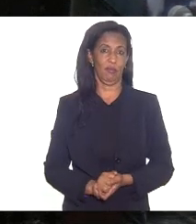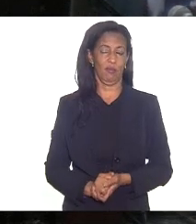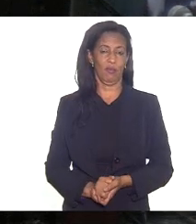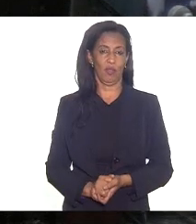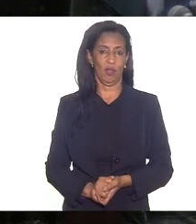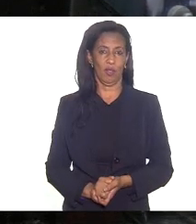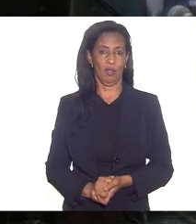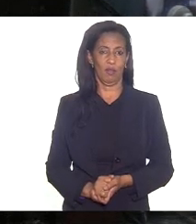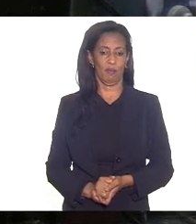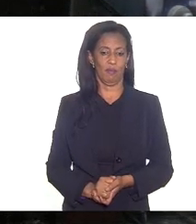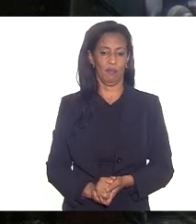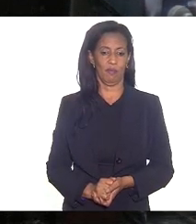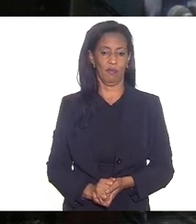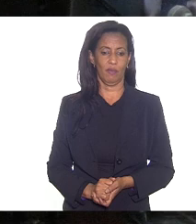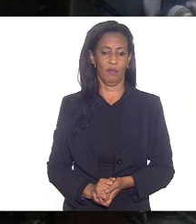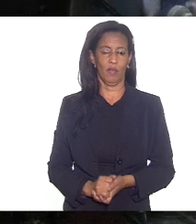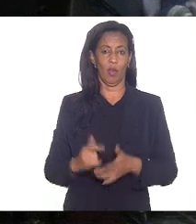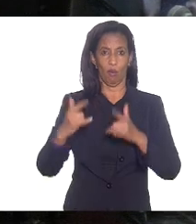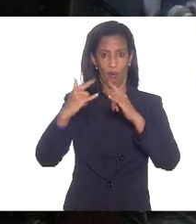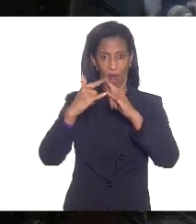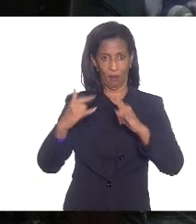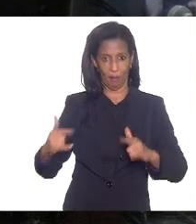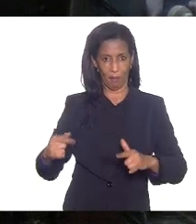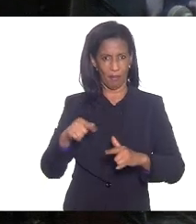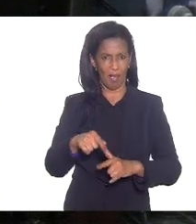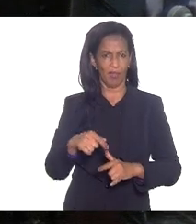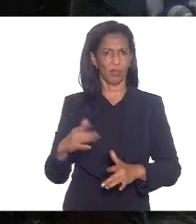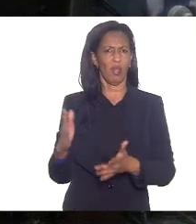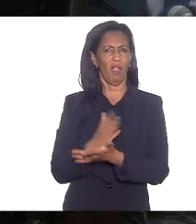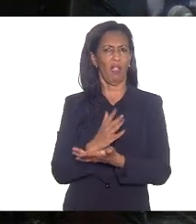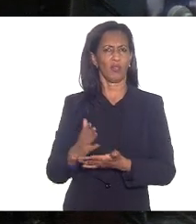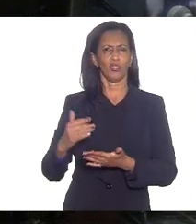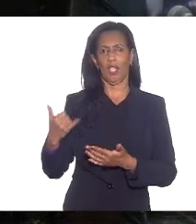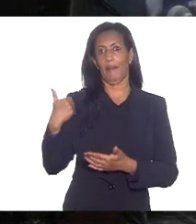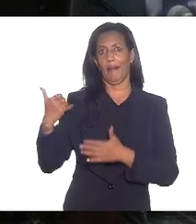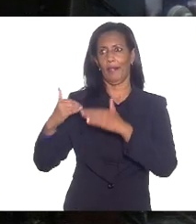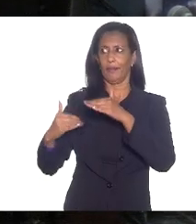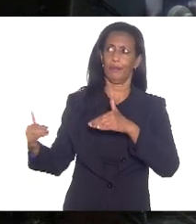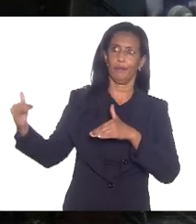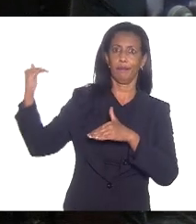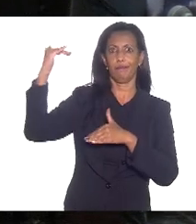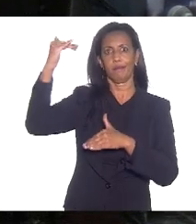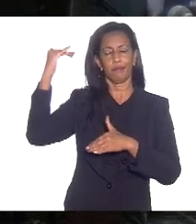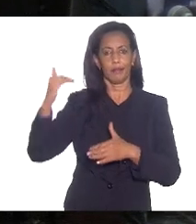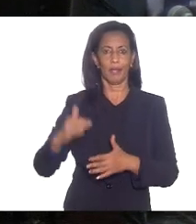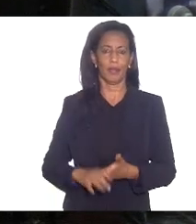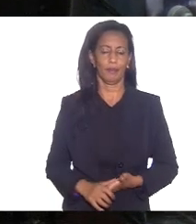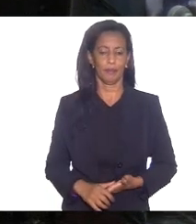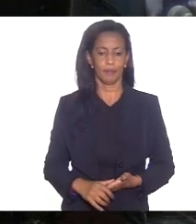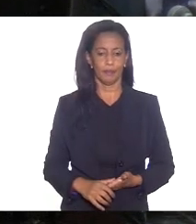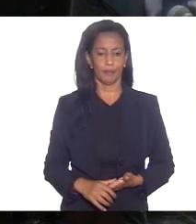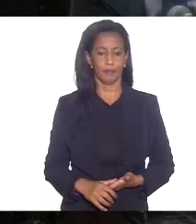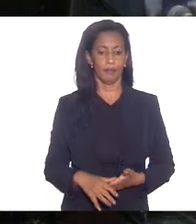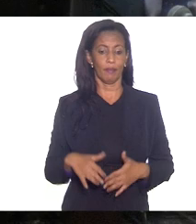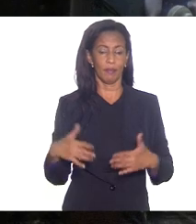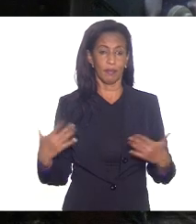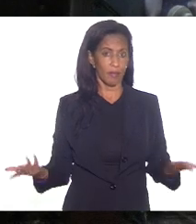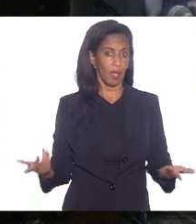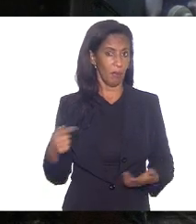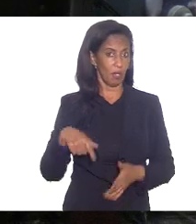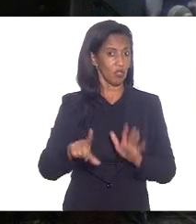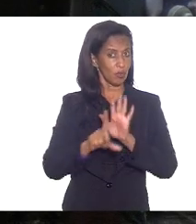Excelência, alguns policiais já tinham ultrapassado a idade a idade máxima. Mas nós